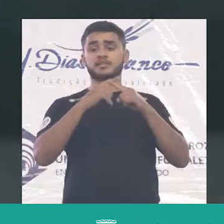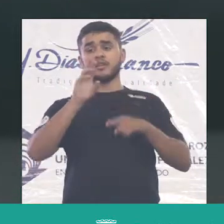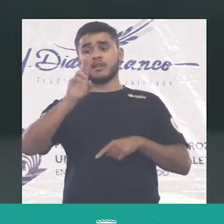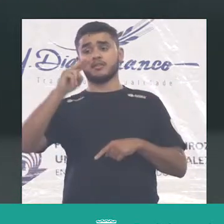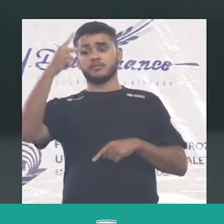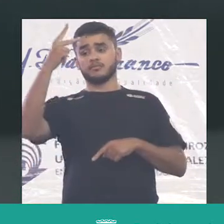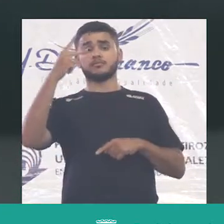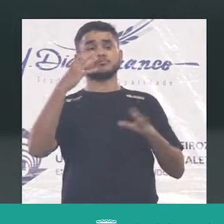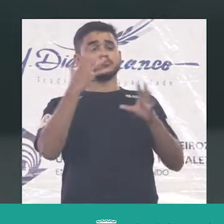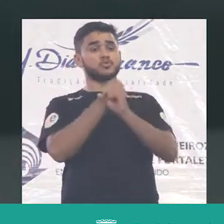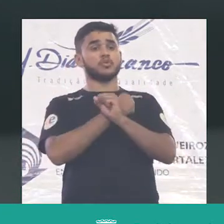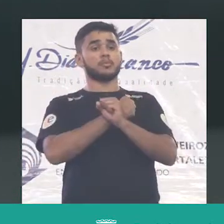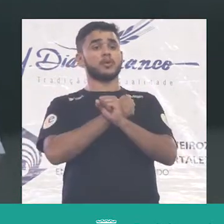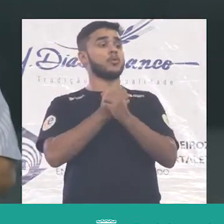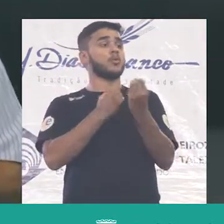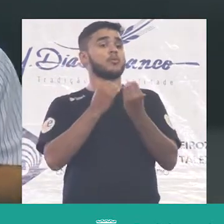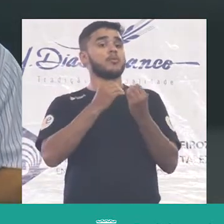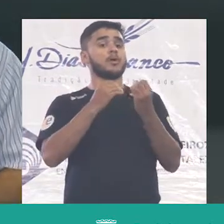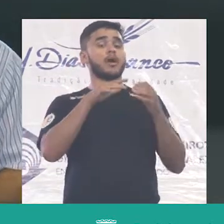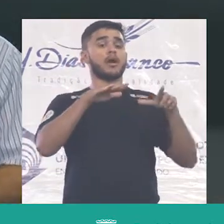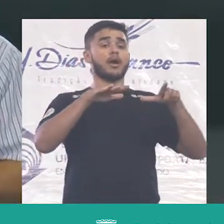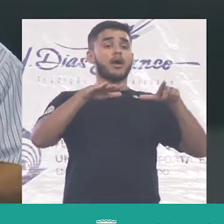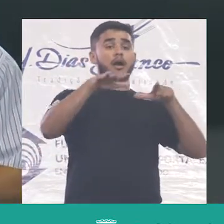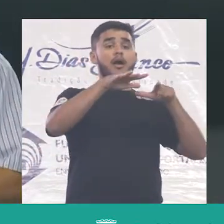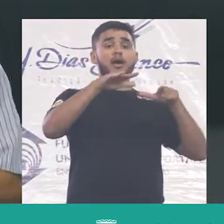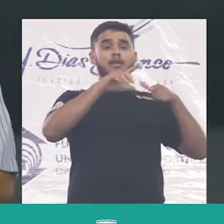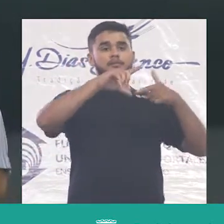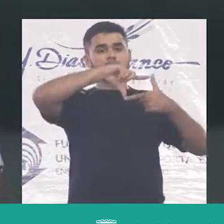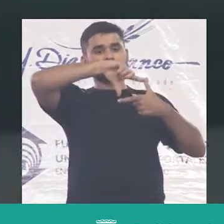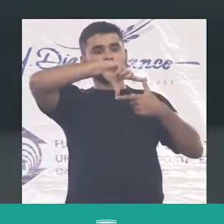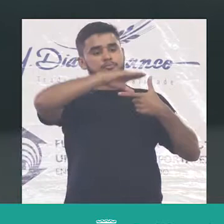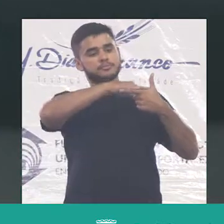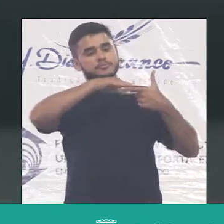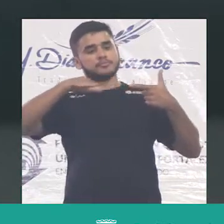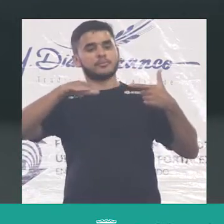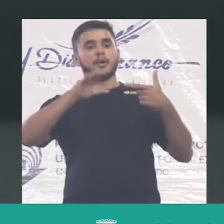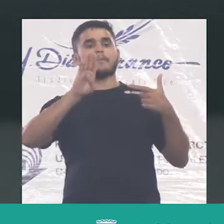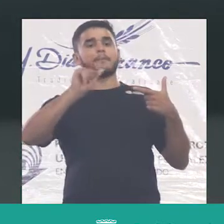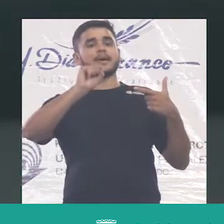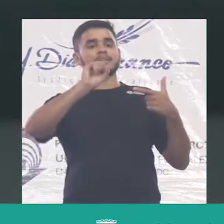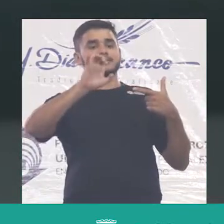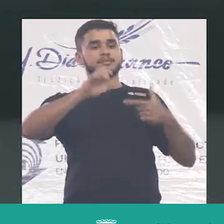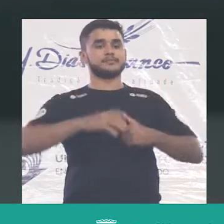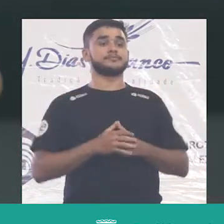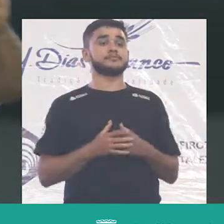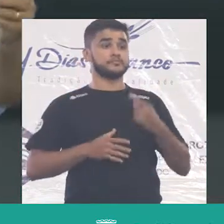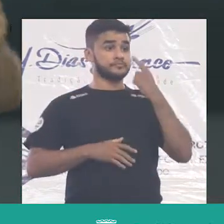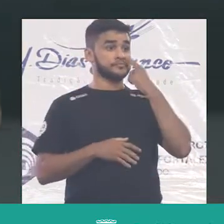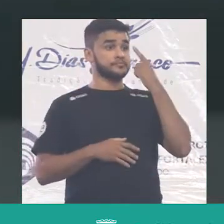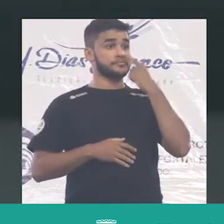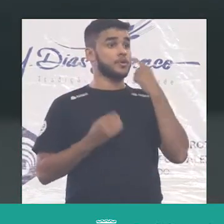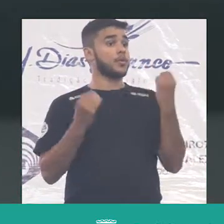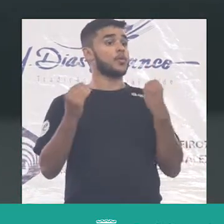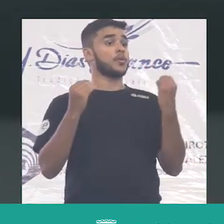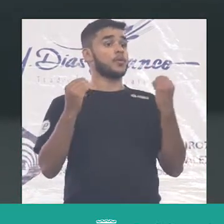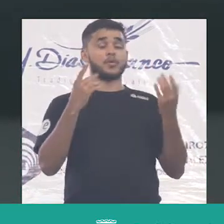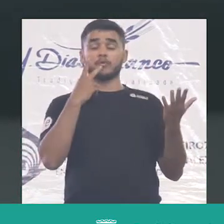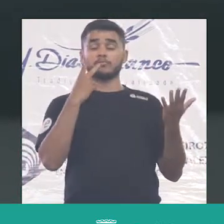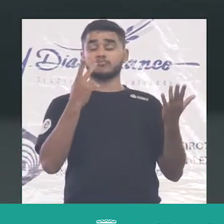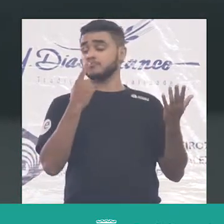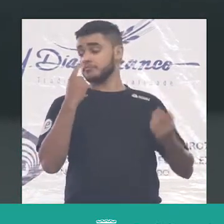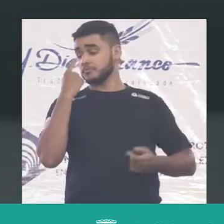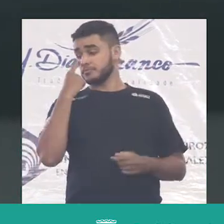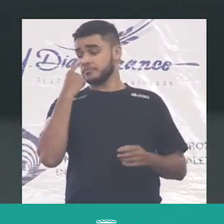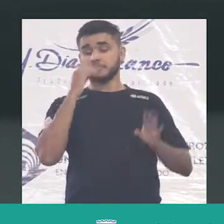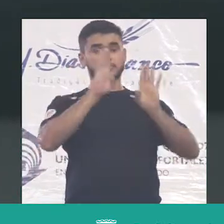base. Se eu for pensar na lateral, vamos lá, vamos abrir a figura lateral. Vai